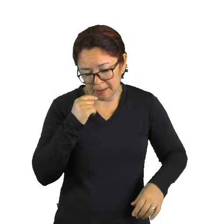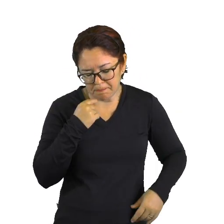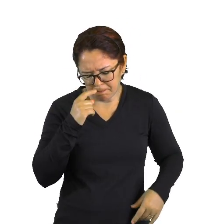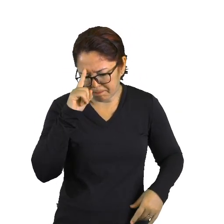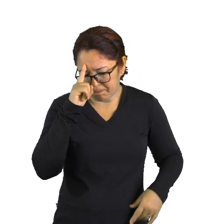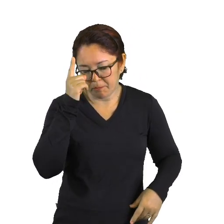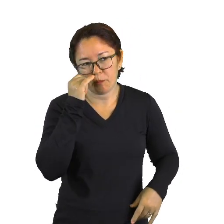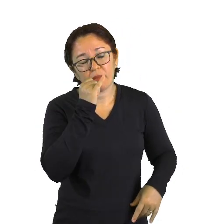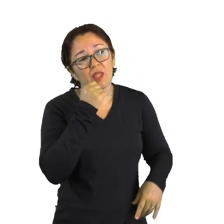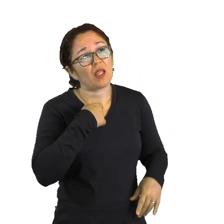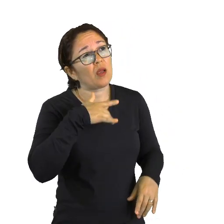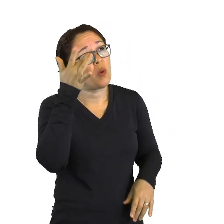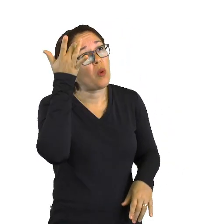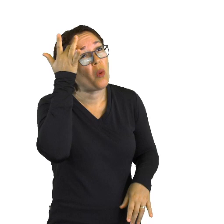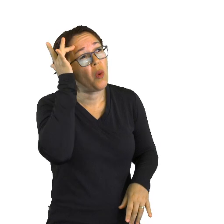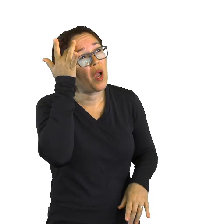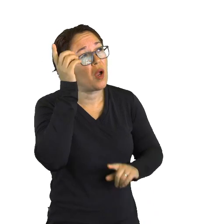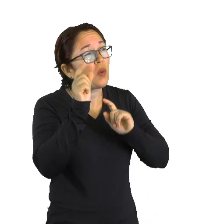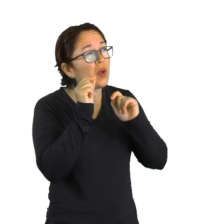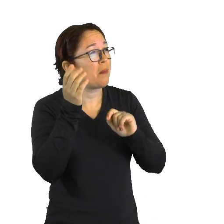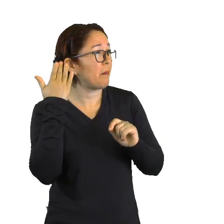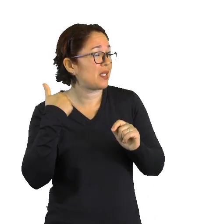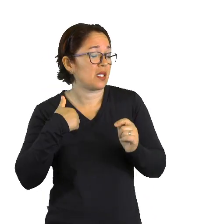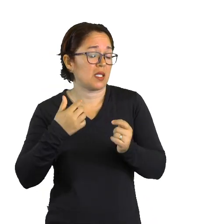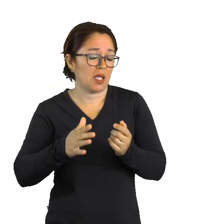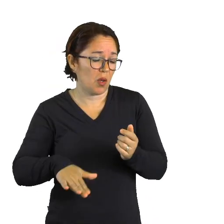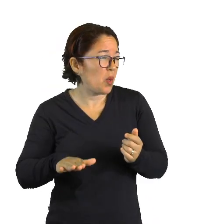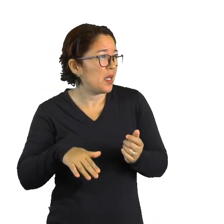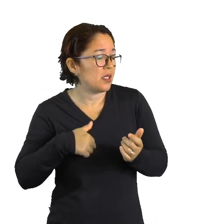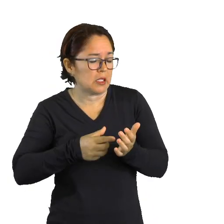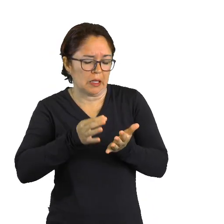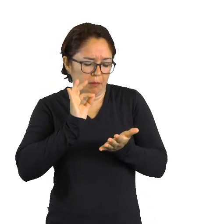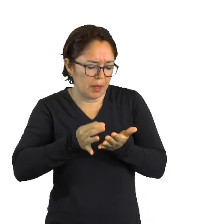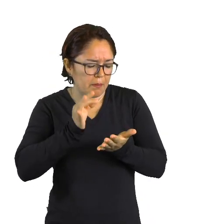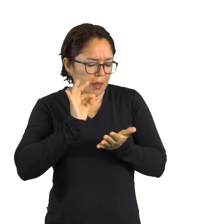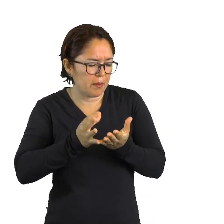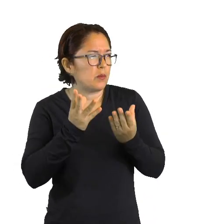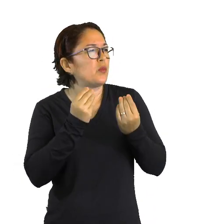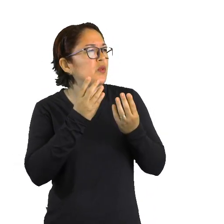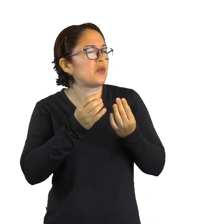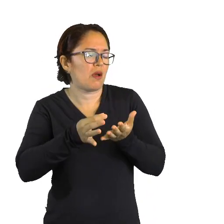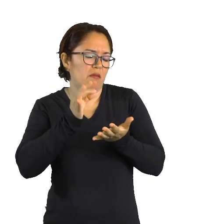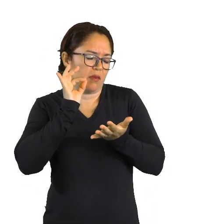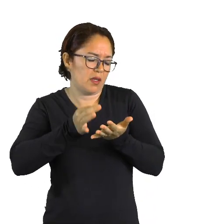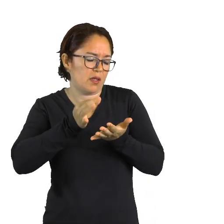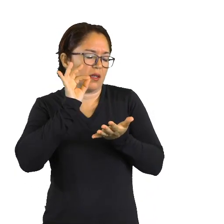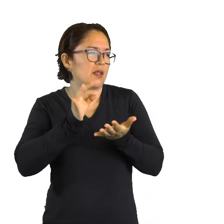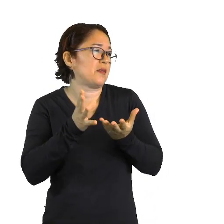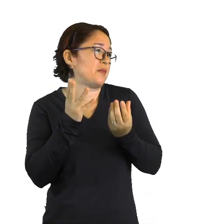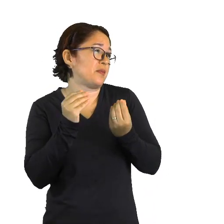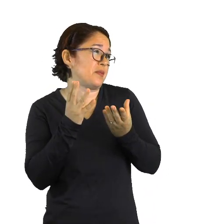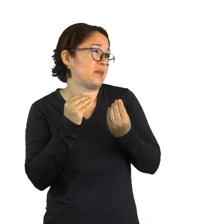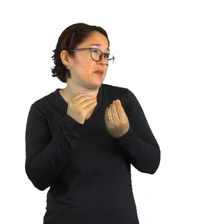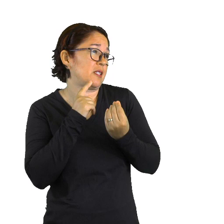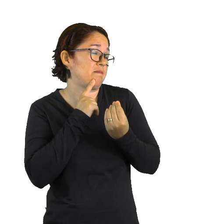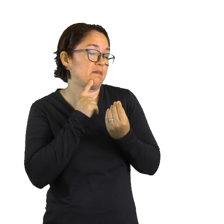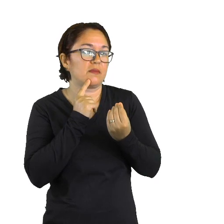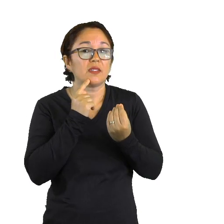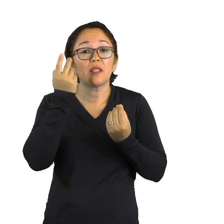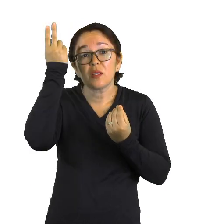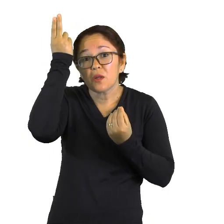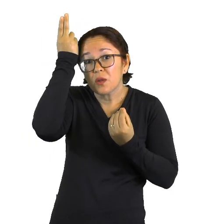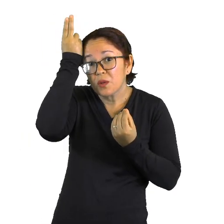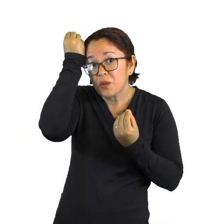Deve ser porque eu tomei muito café quando era pequenina. O coelho saiu dali